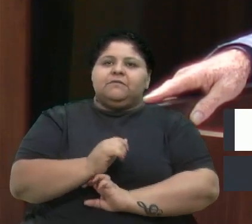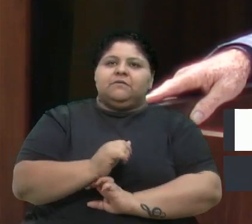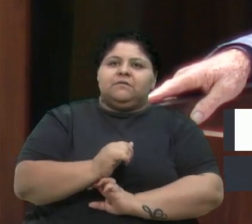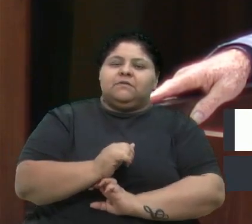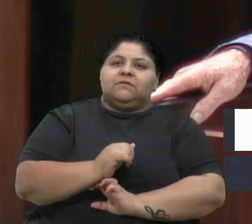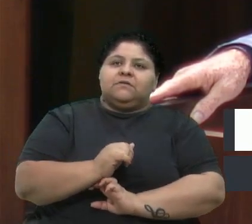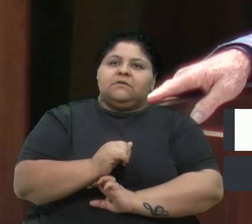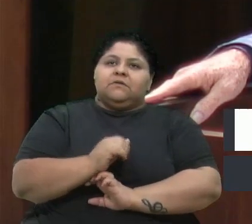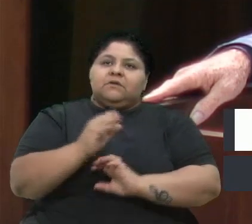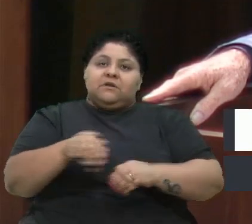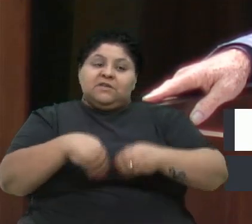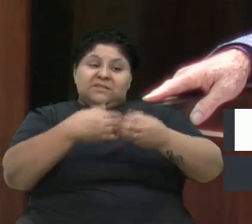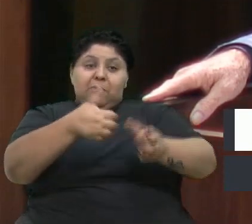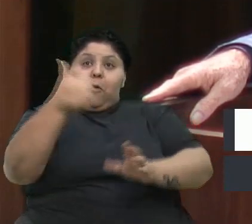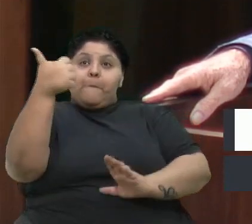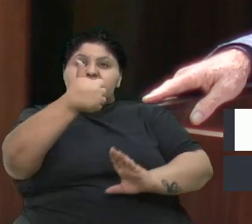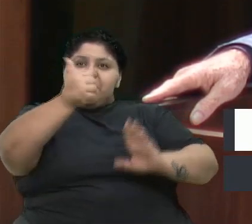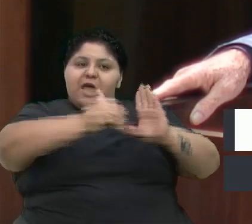recebeu o primeiro lugar